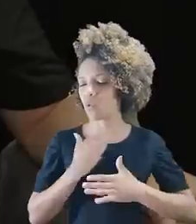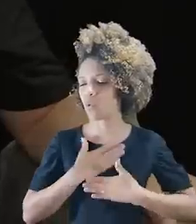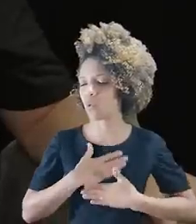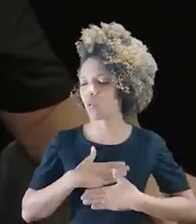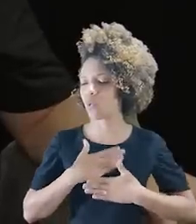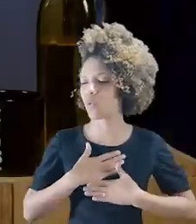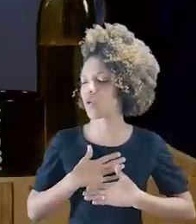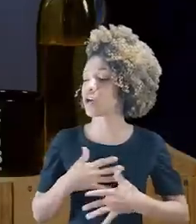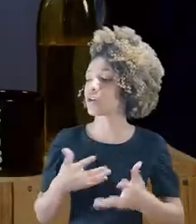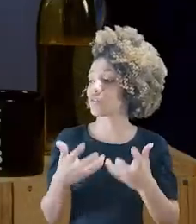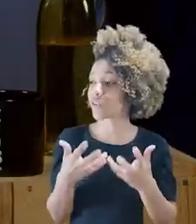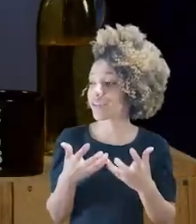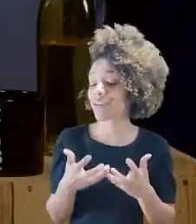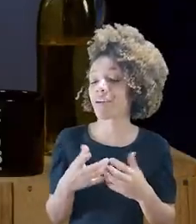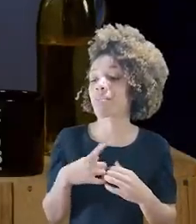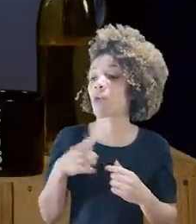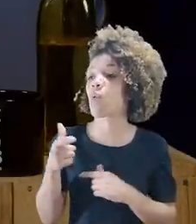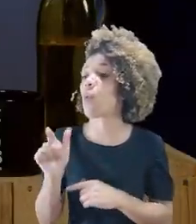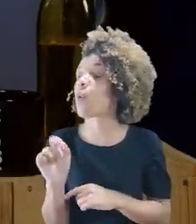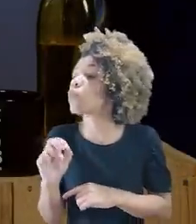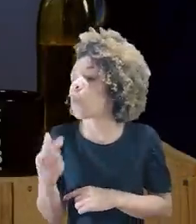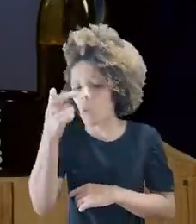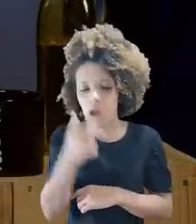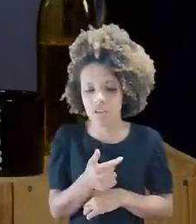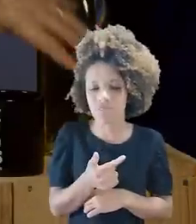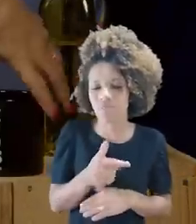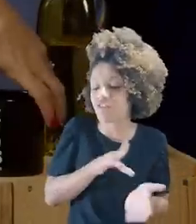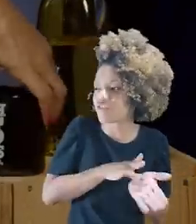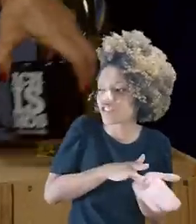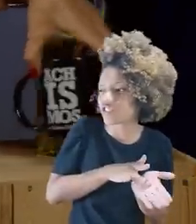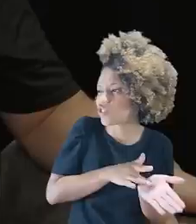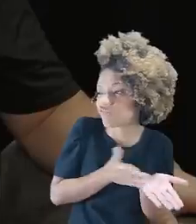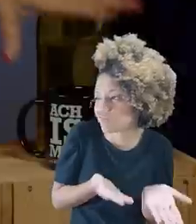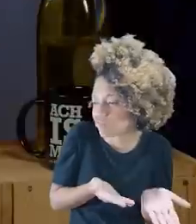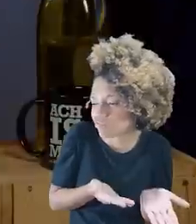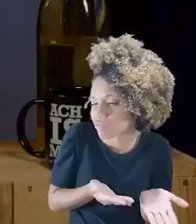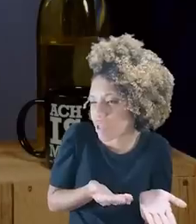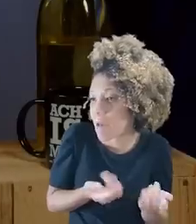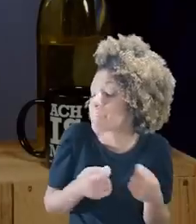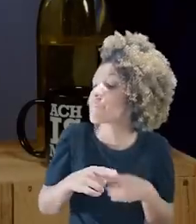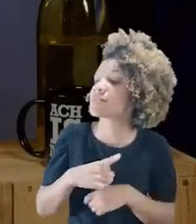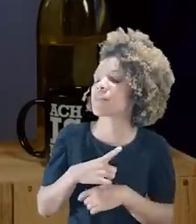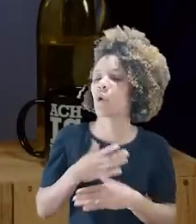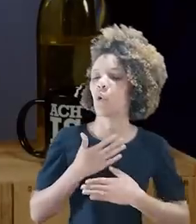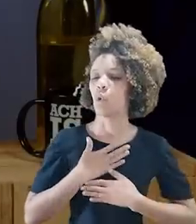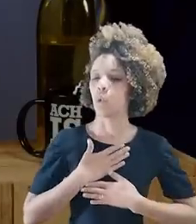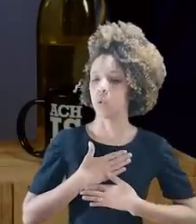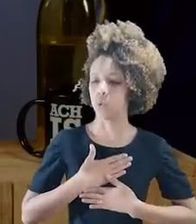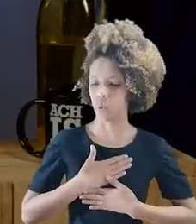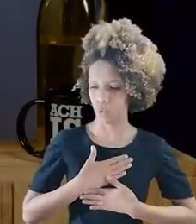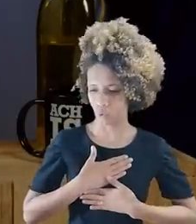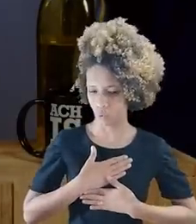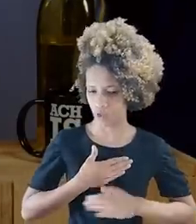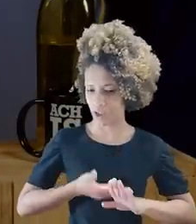Sabe tem que ter os momentos de não fazer nada de não pensar nada de desintoxicar redes sociais e ficar lá vou